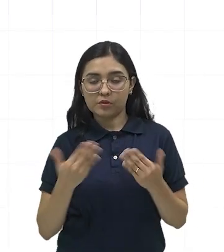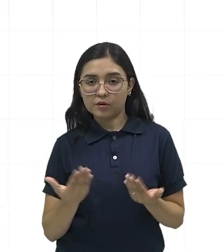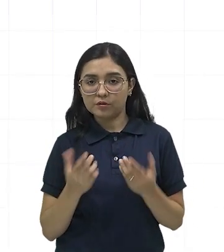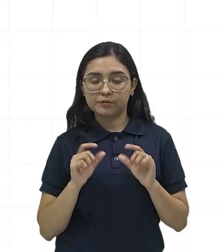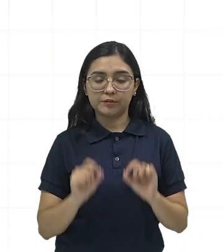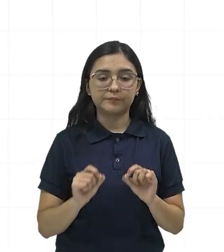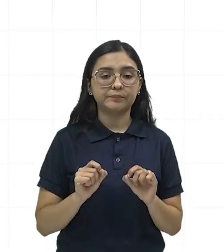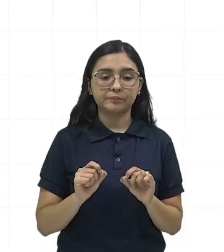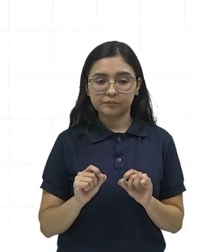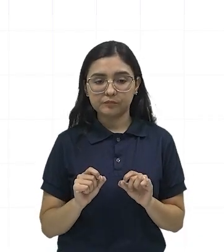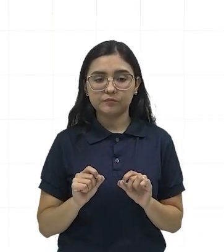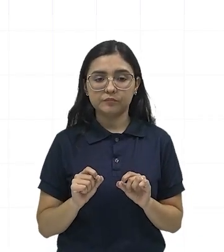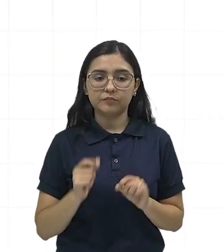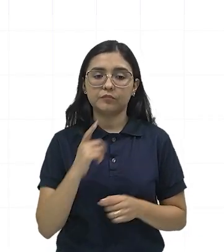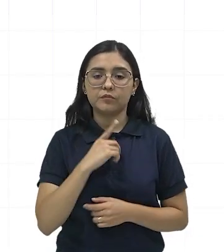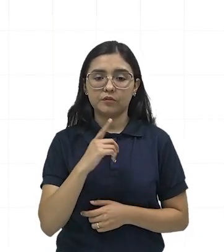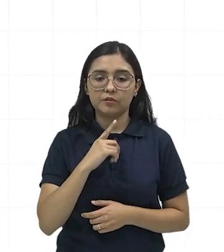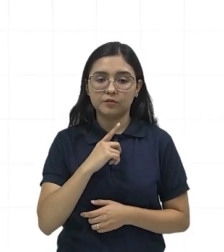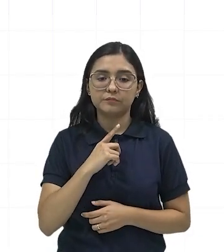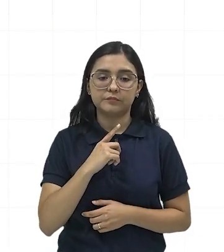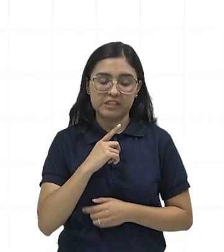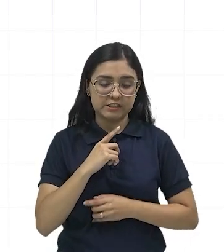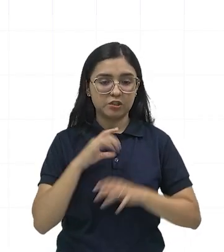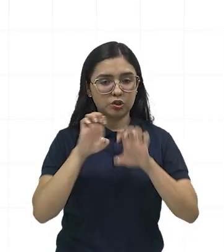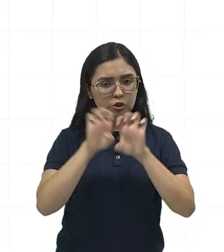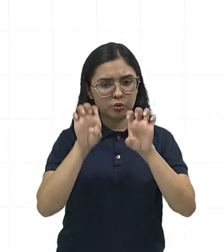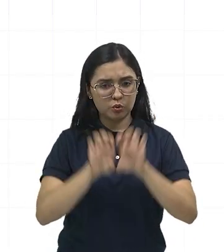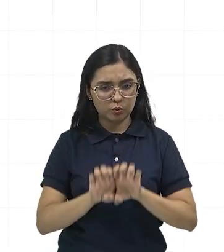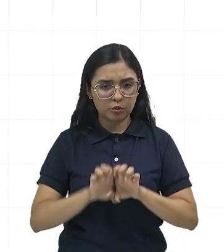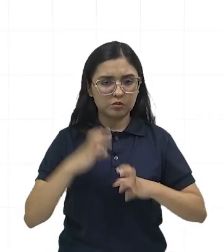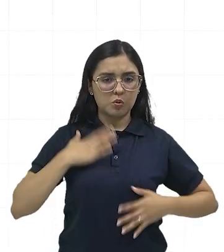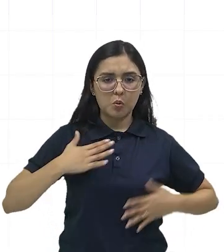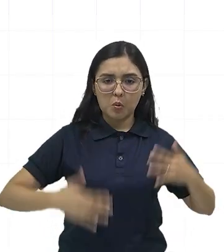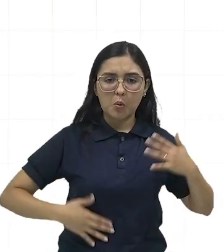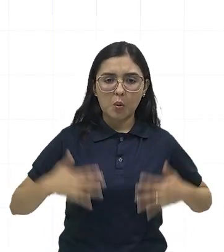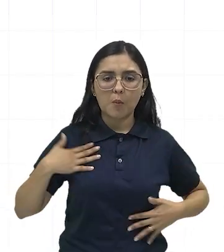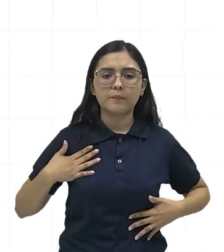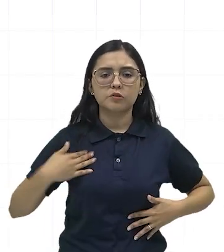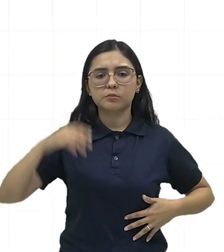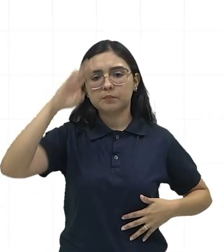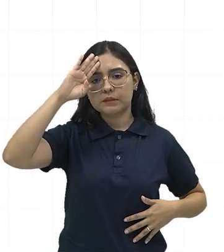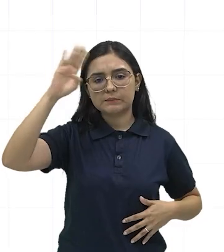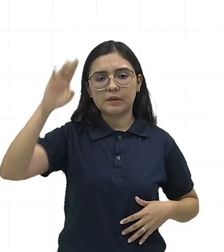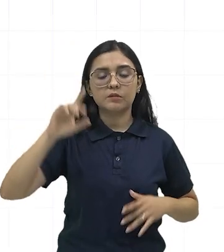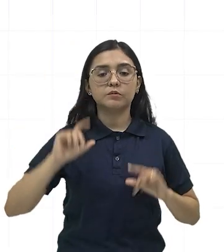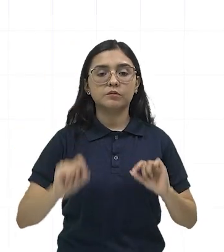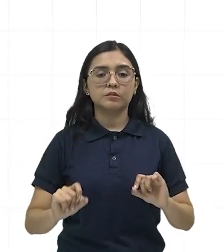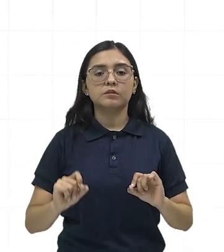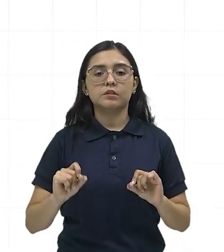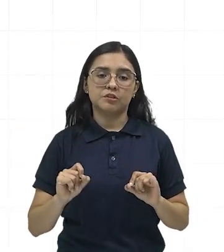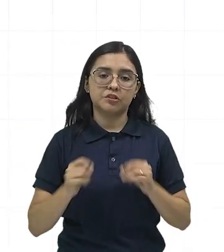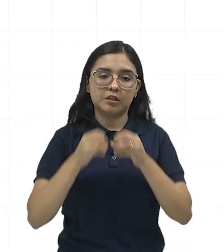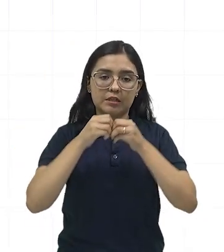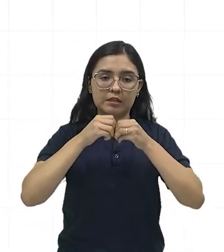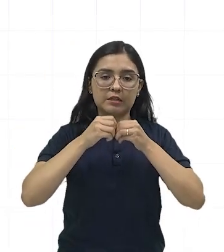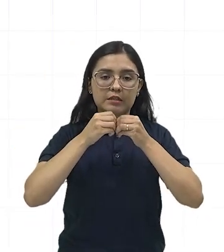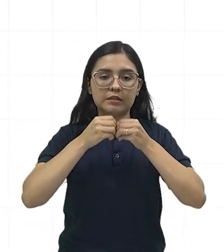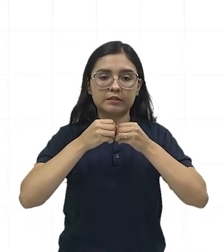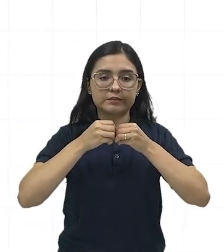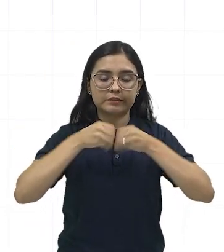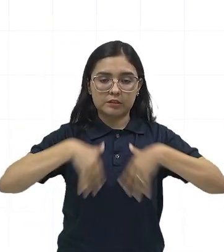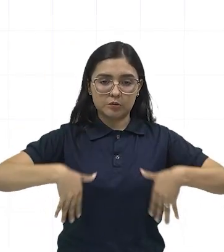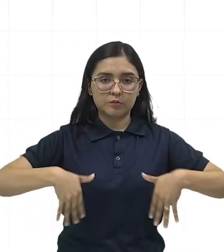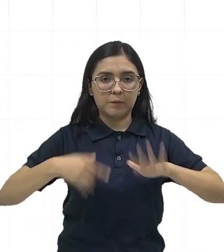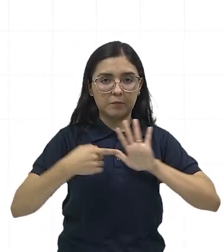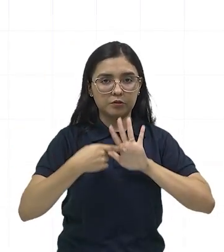Então, temos aí essa estrutura, vamos dizer assim, as principais glândulas apresentadas aí